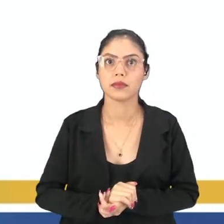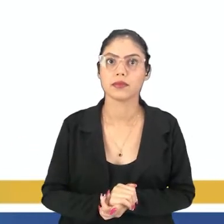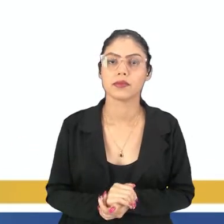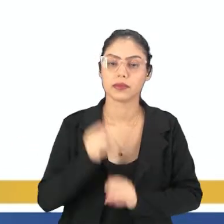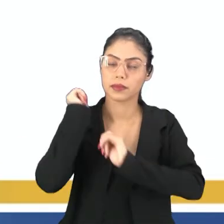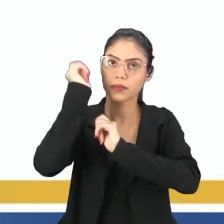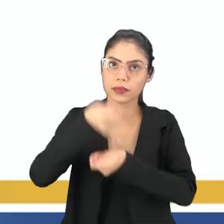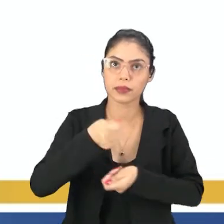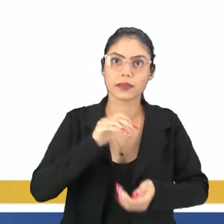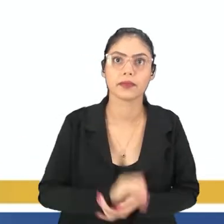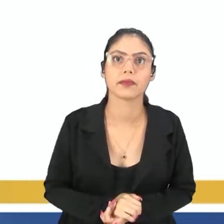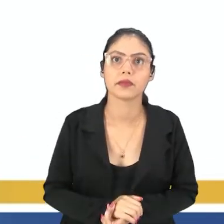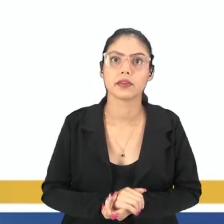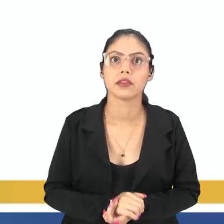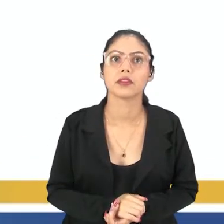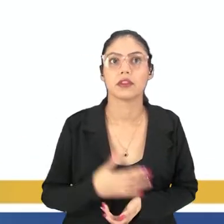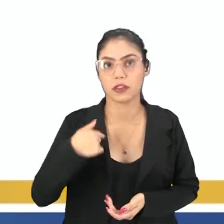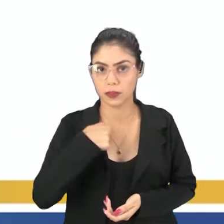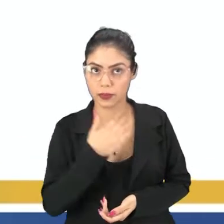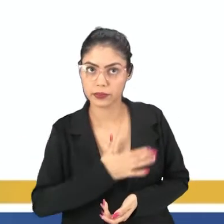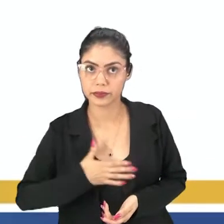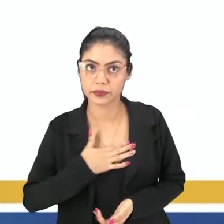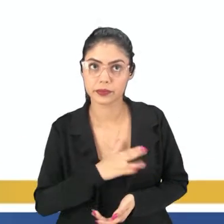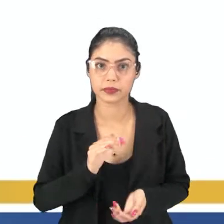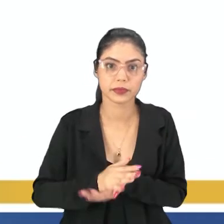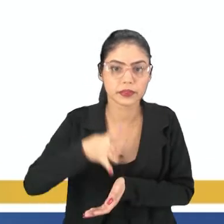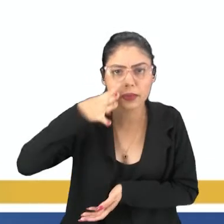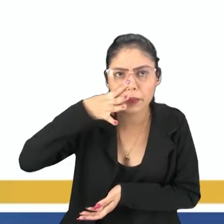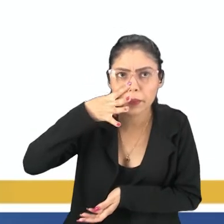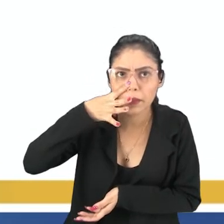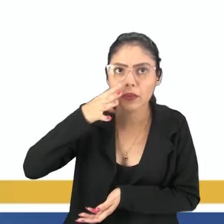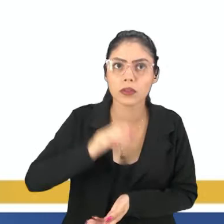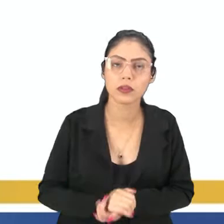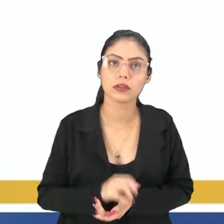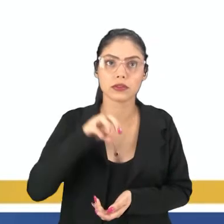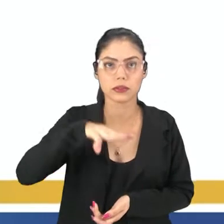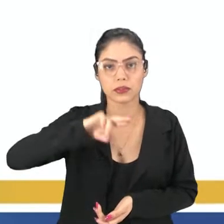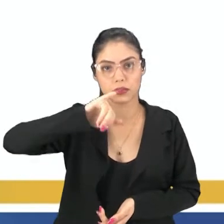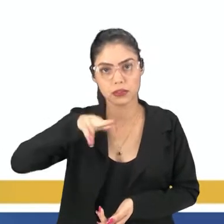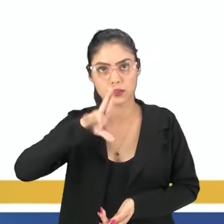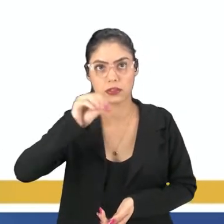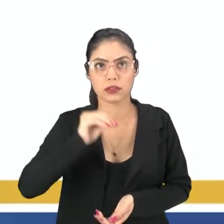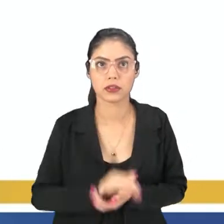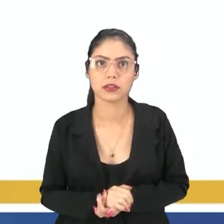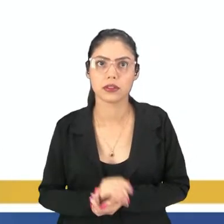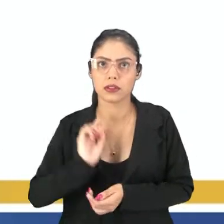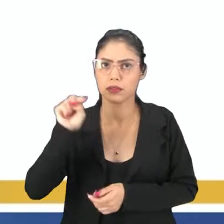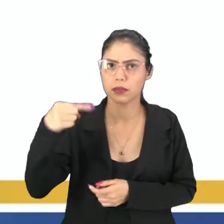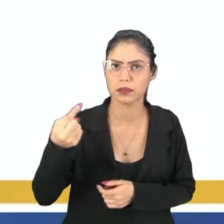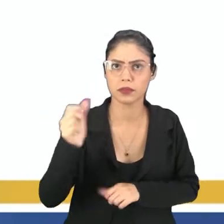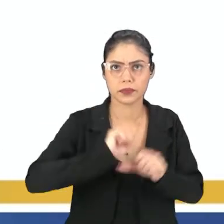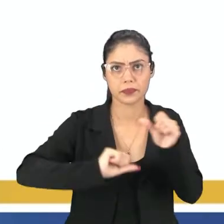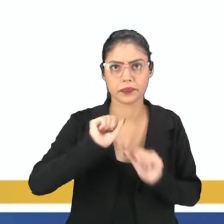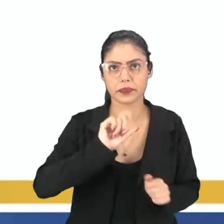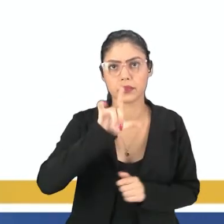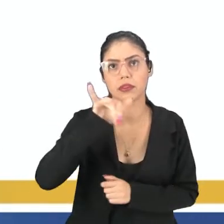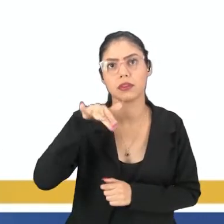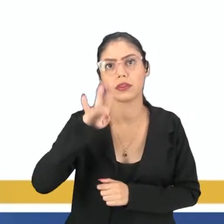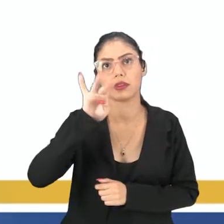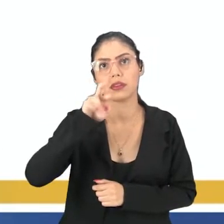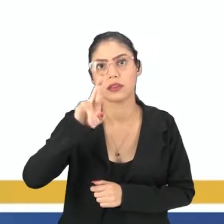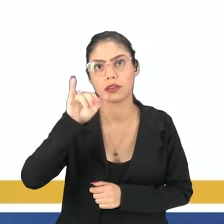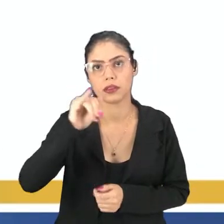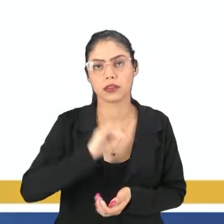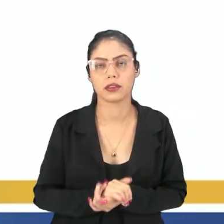riachinhos, as pescarias, e eu gostava de ficar vendo monjolo. Depois mudei para a